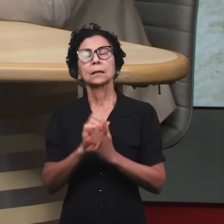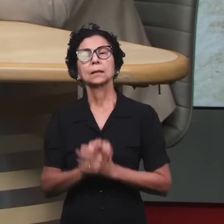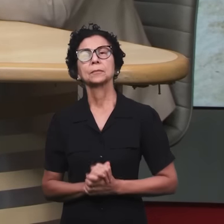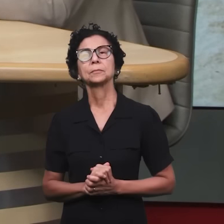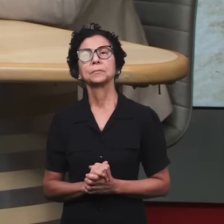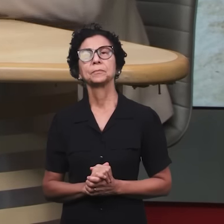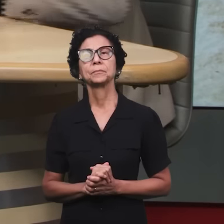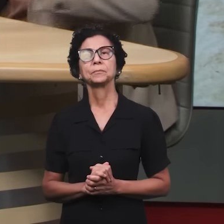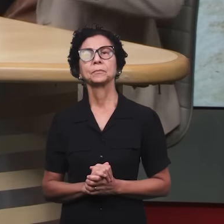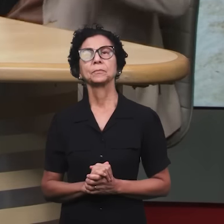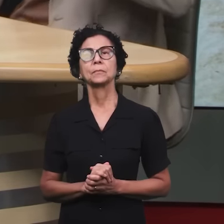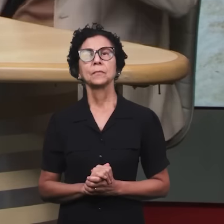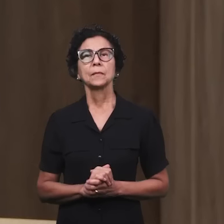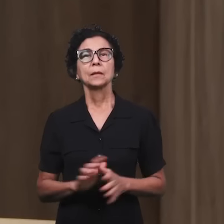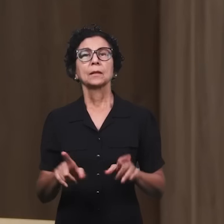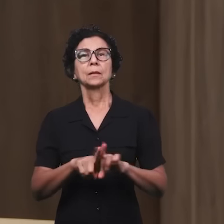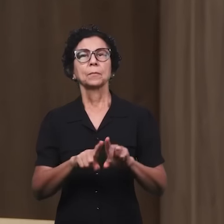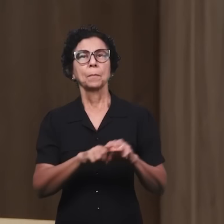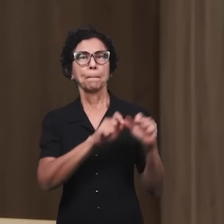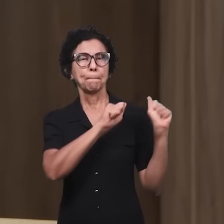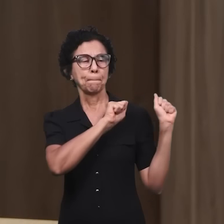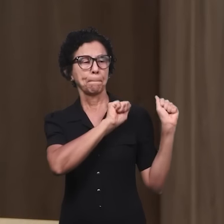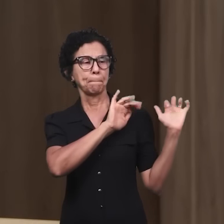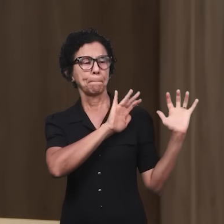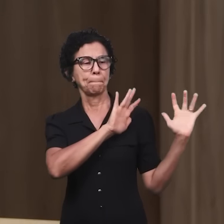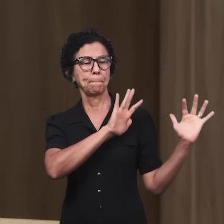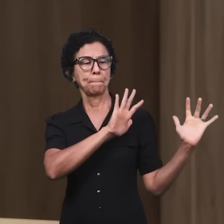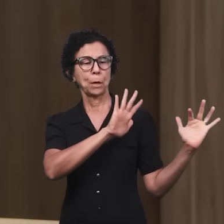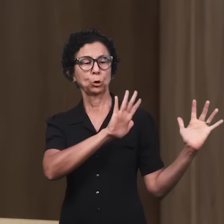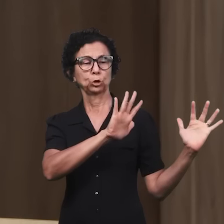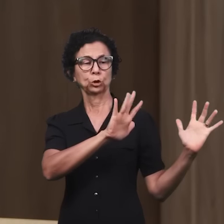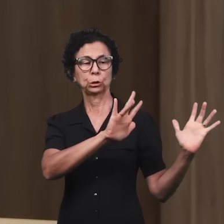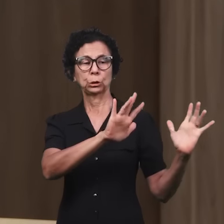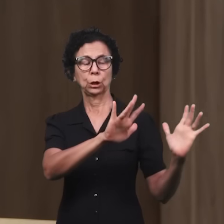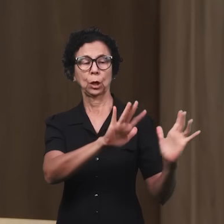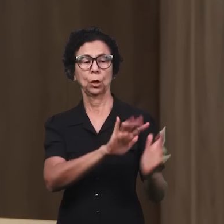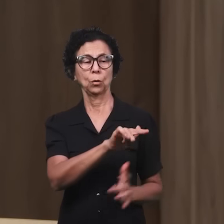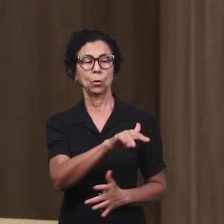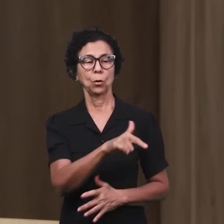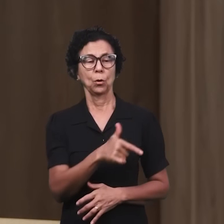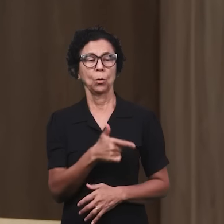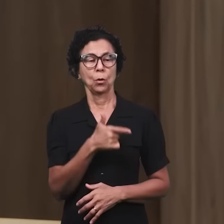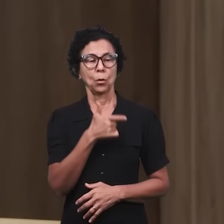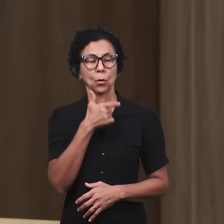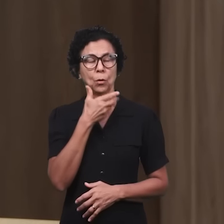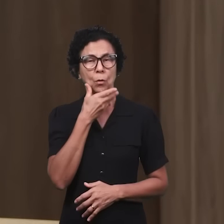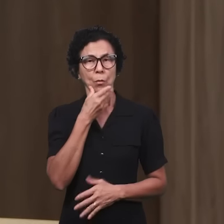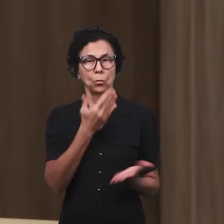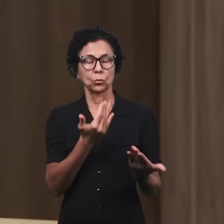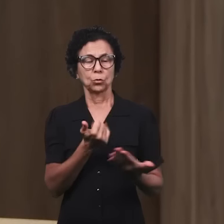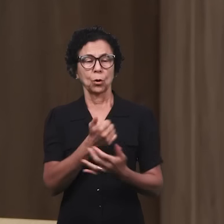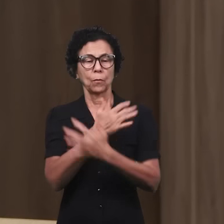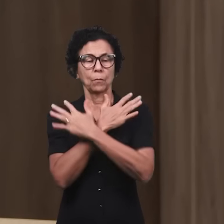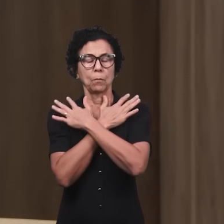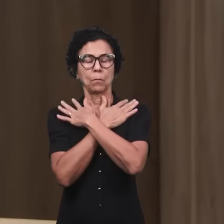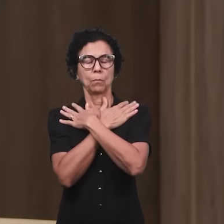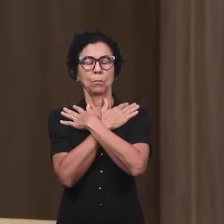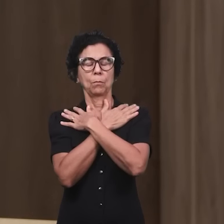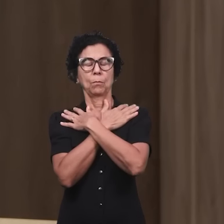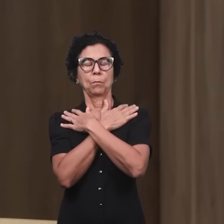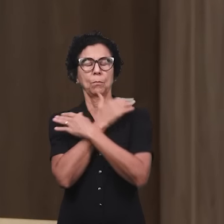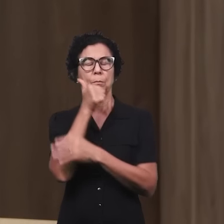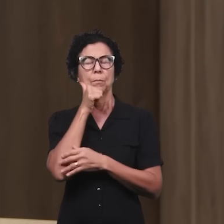multidões. Você tinha uma multidão, né, carregando o menino, a mãe no meio chorando